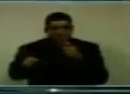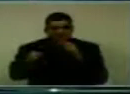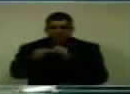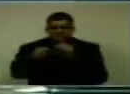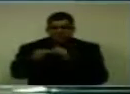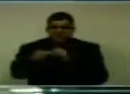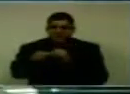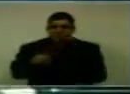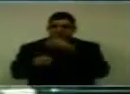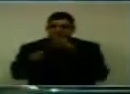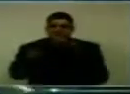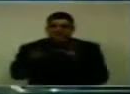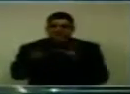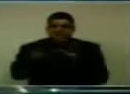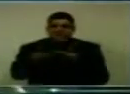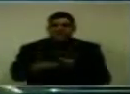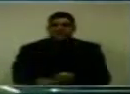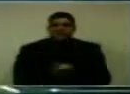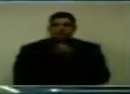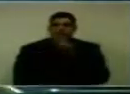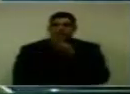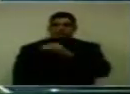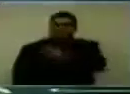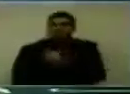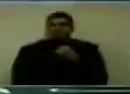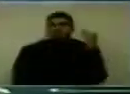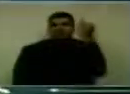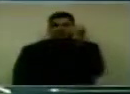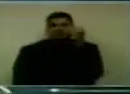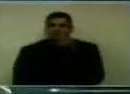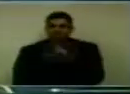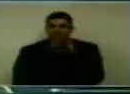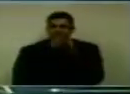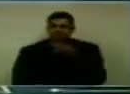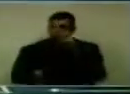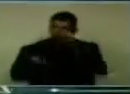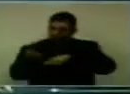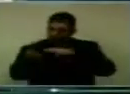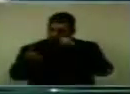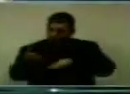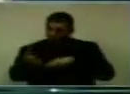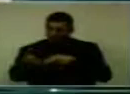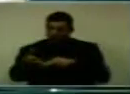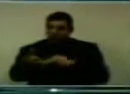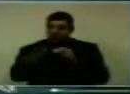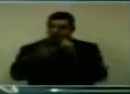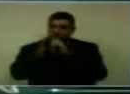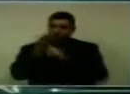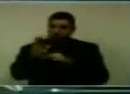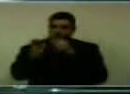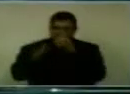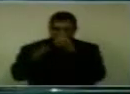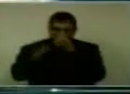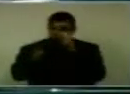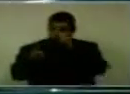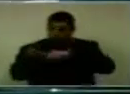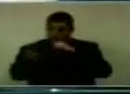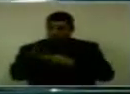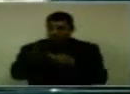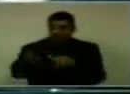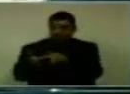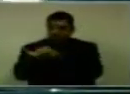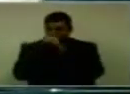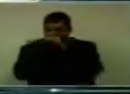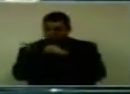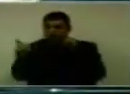foram feitos após a repactuação. Então, era importante que o senador lesse esse relatório, e eu, inclusive, vou tirar